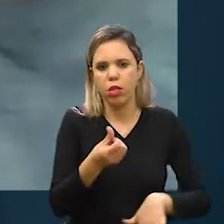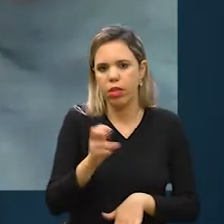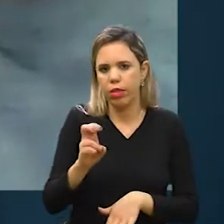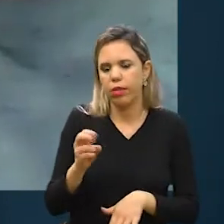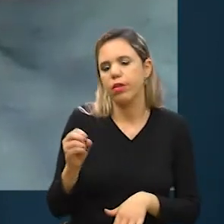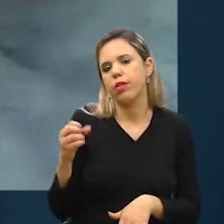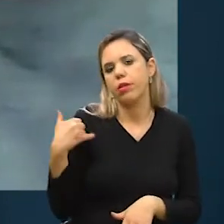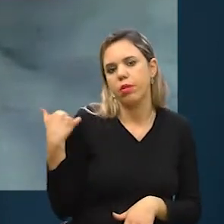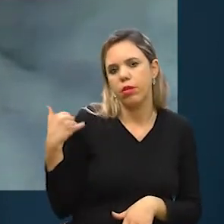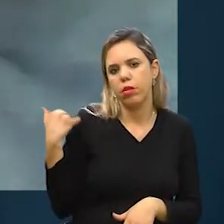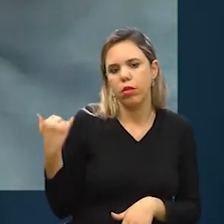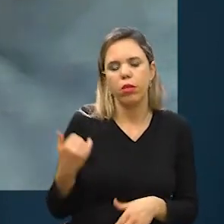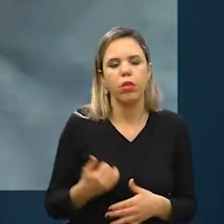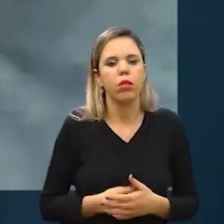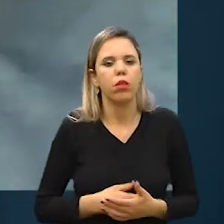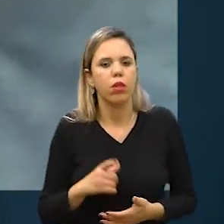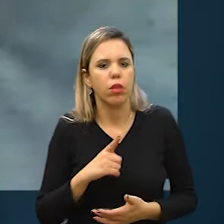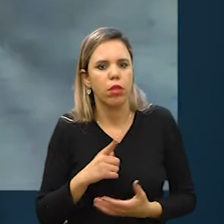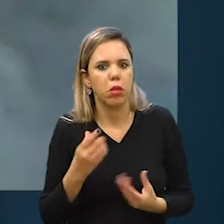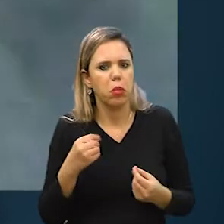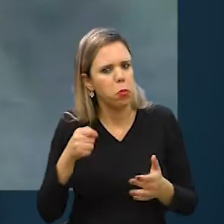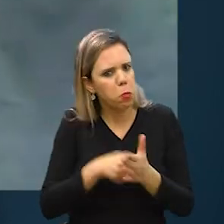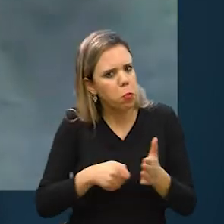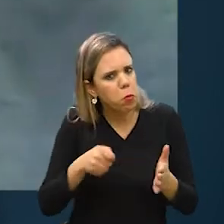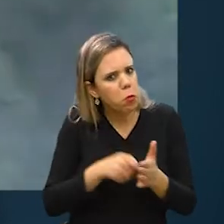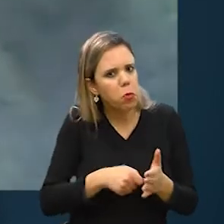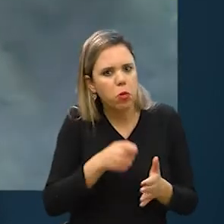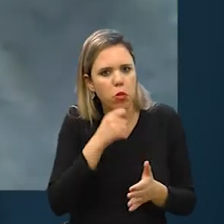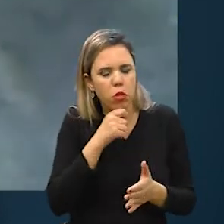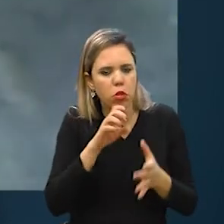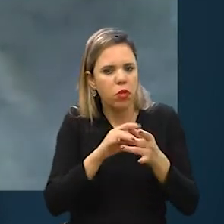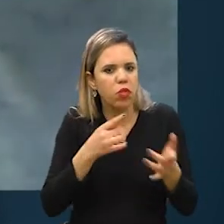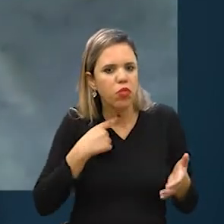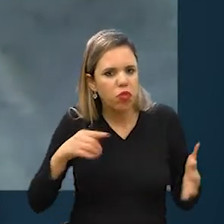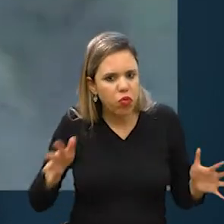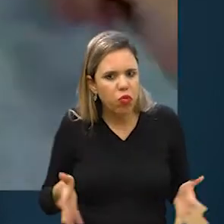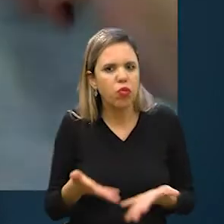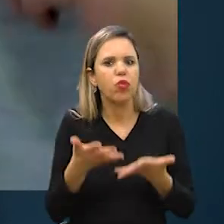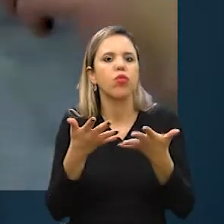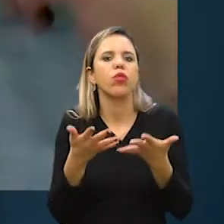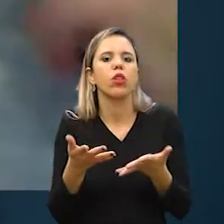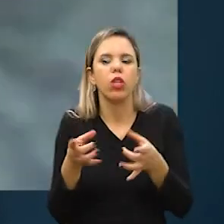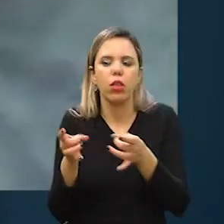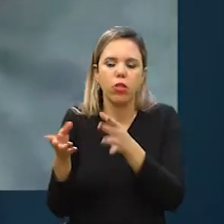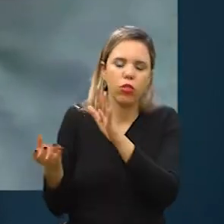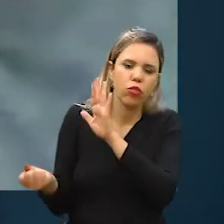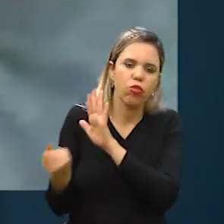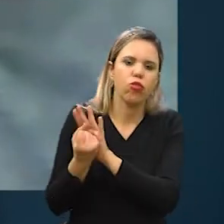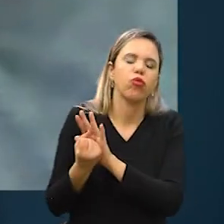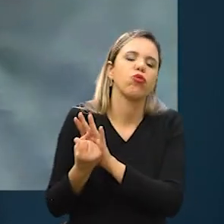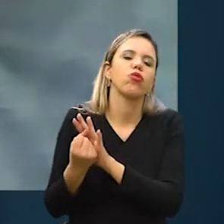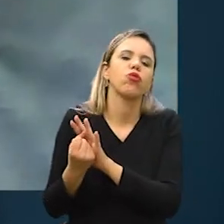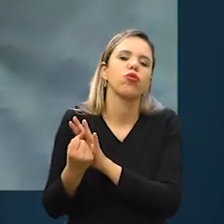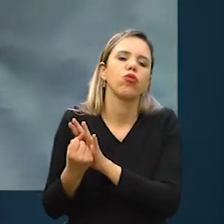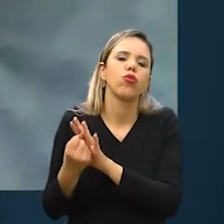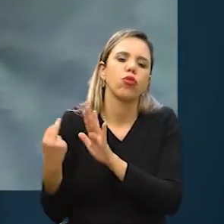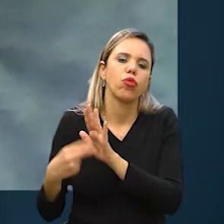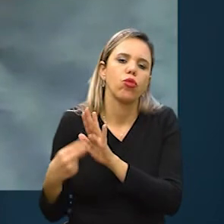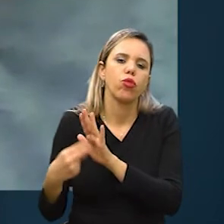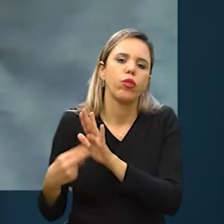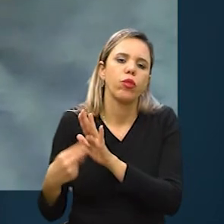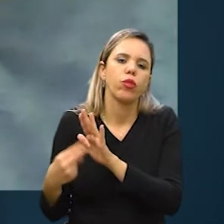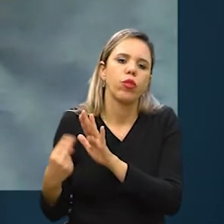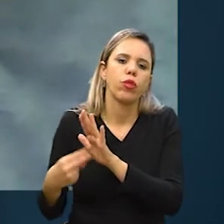com 60 anos de idade, mas eu tinha muita garra, muita disposição em deixar um legado, o nosso